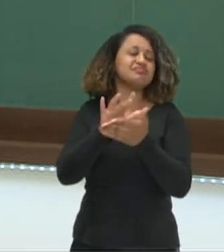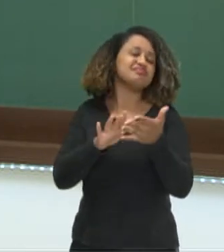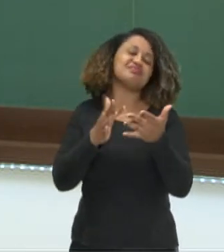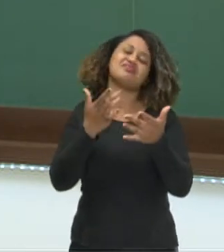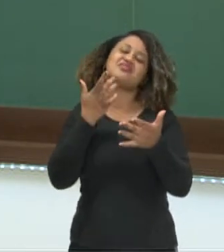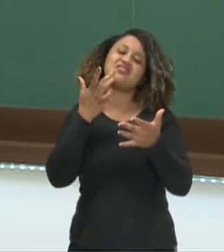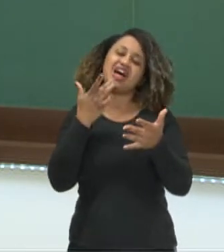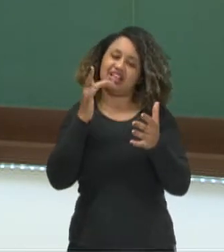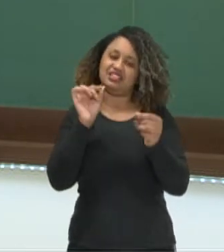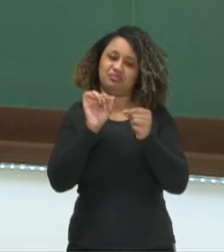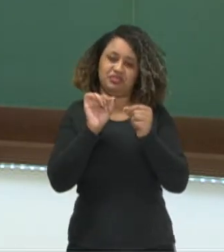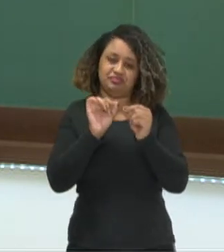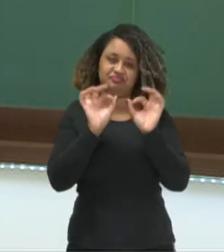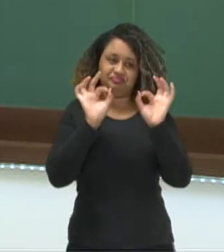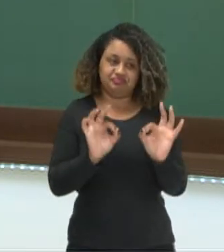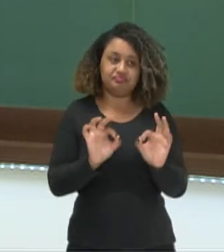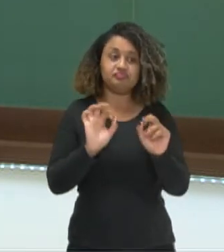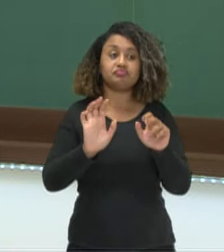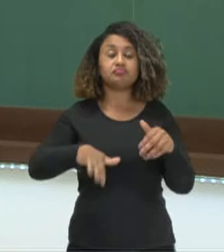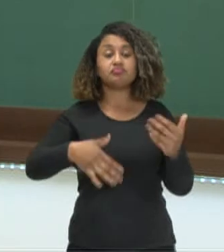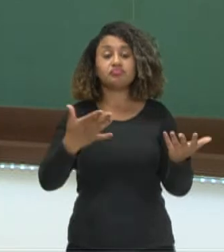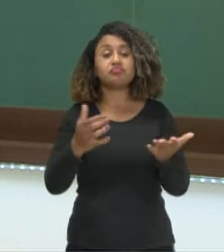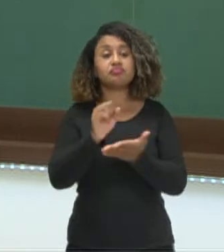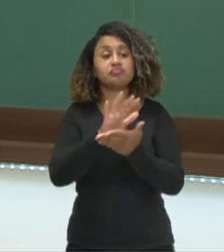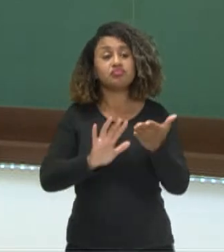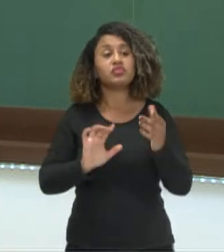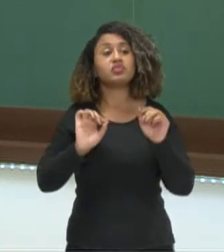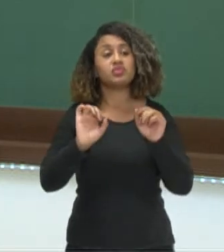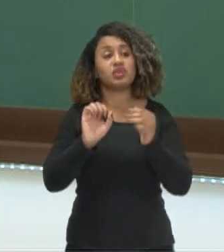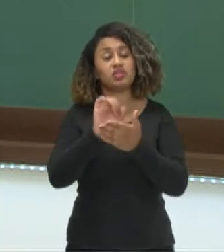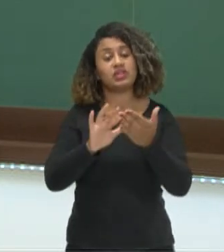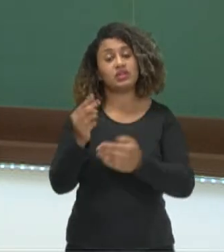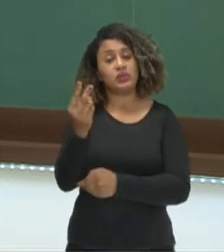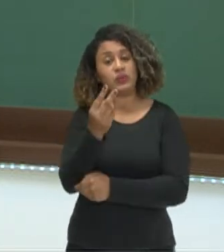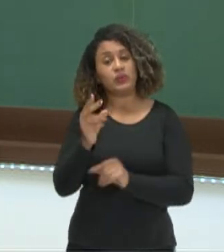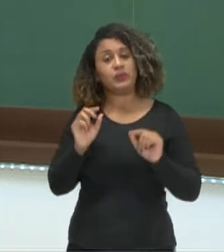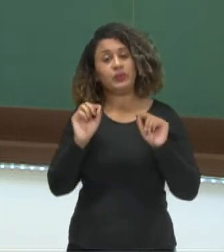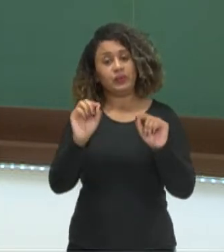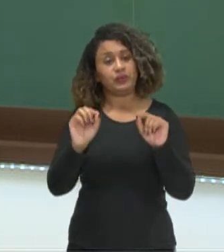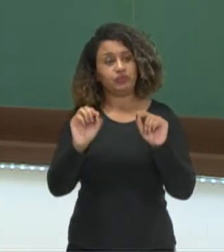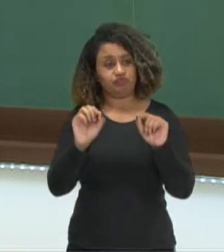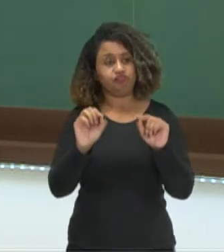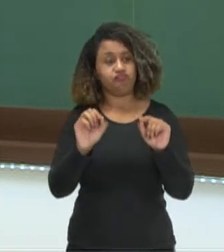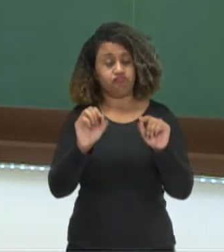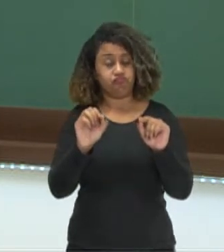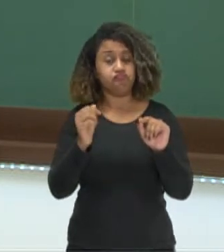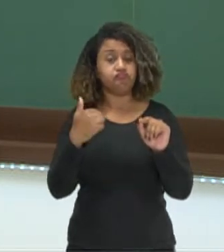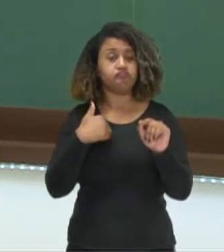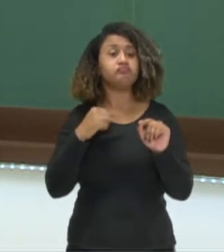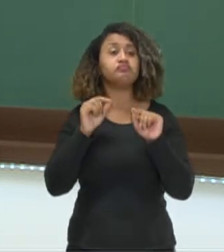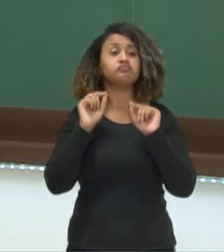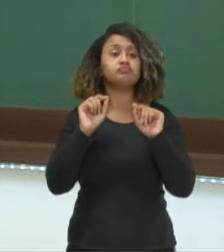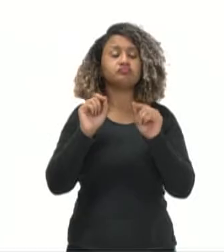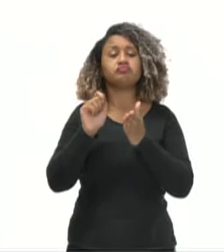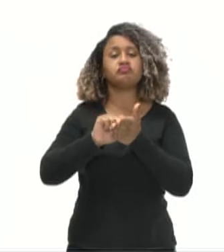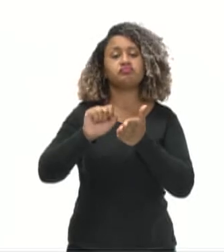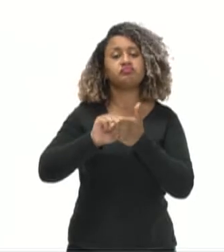tranquilo para você. Nesse exercício, o exercício número 2, ele fala o seguinte, ele fala